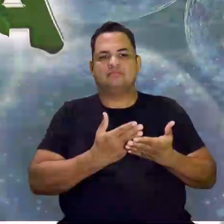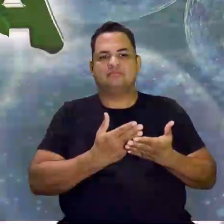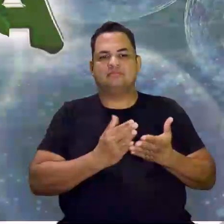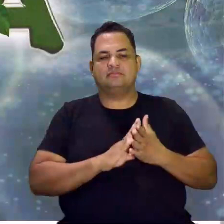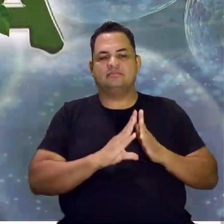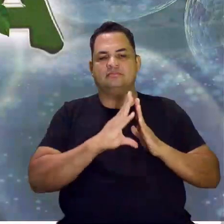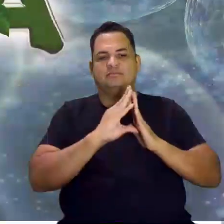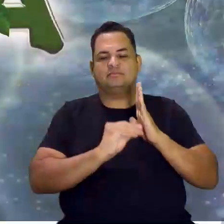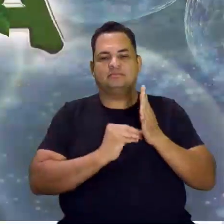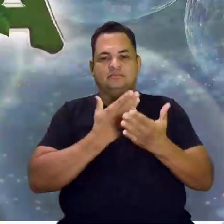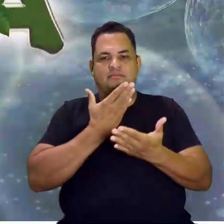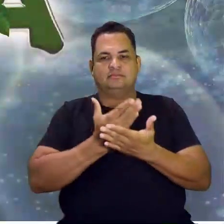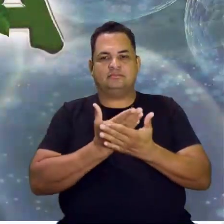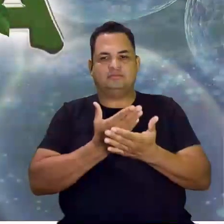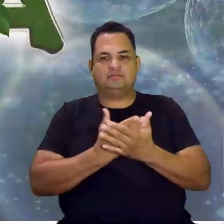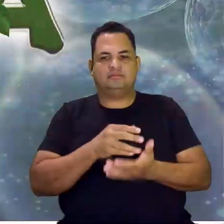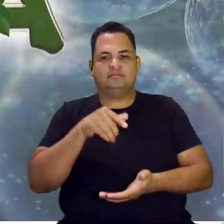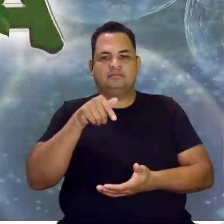hoje, que é a aula